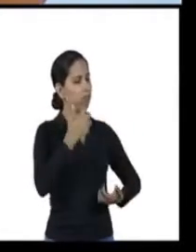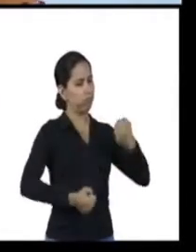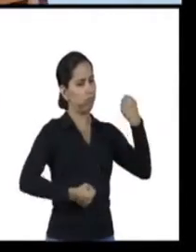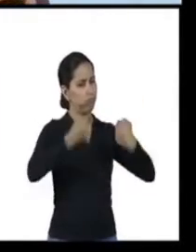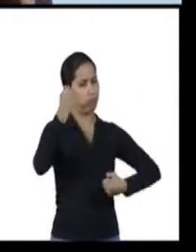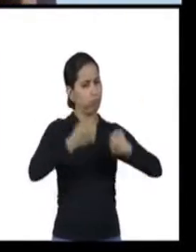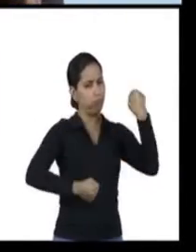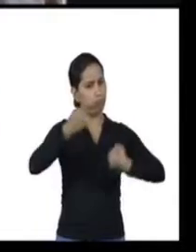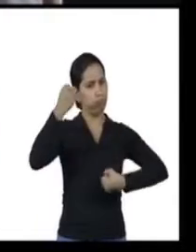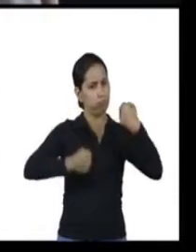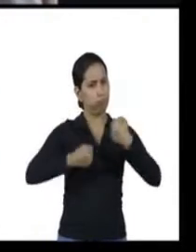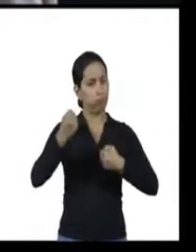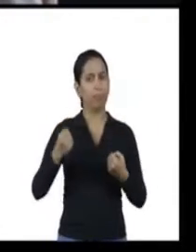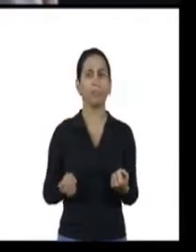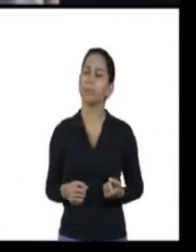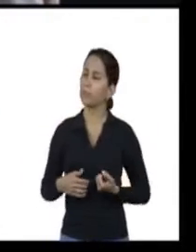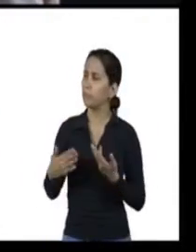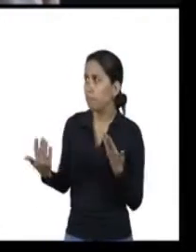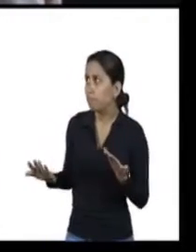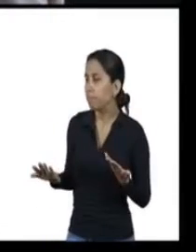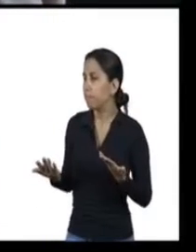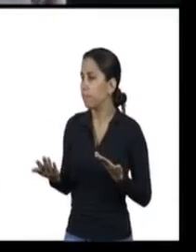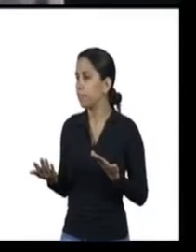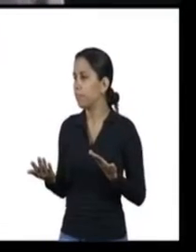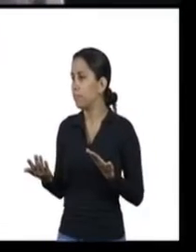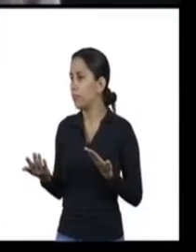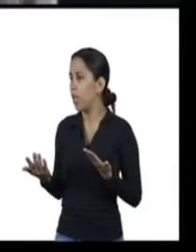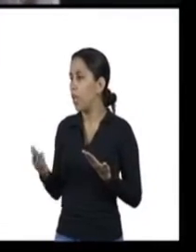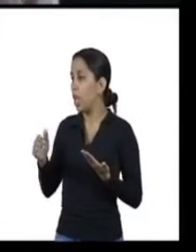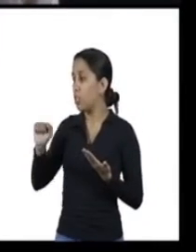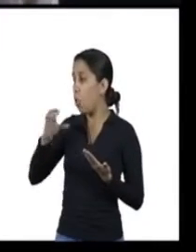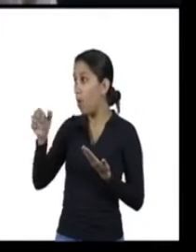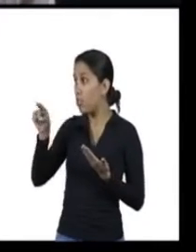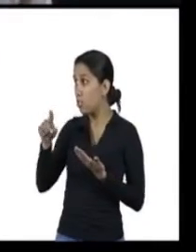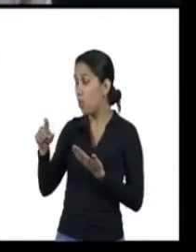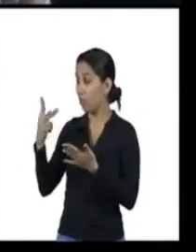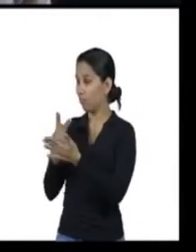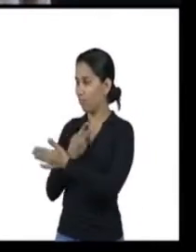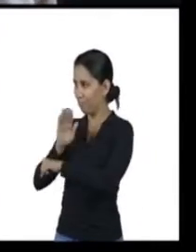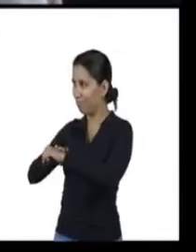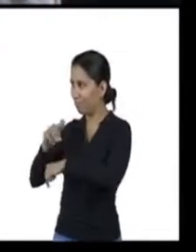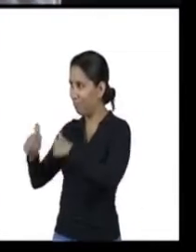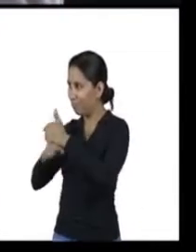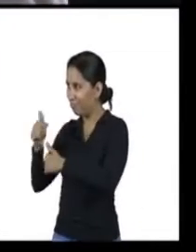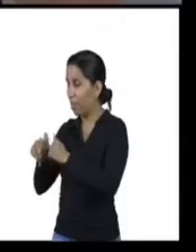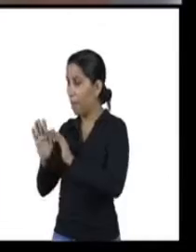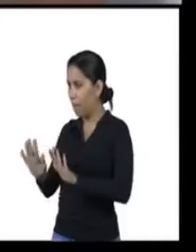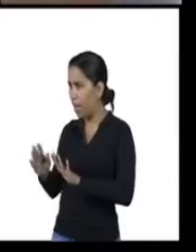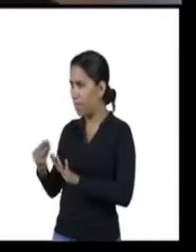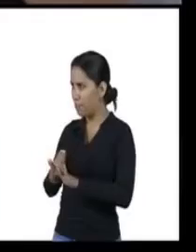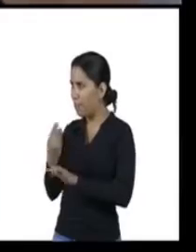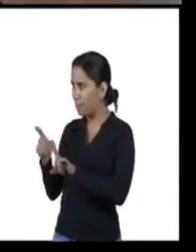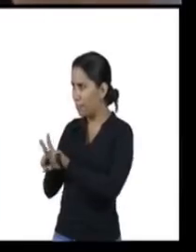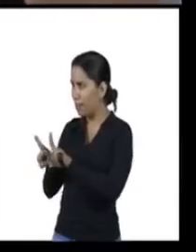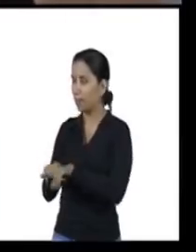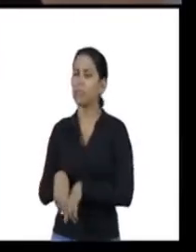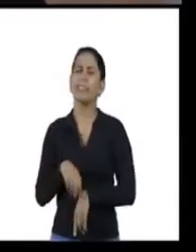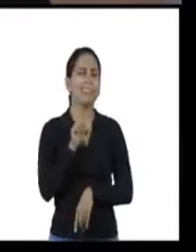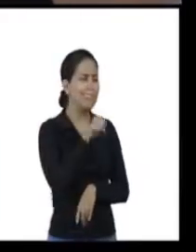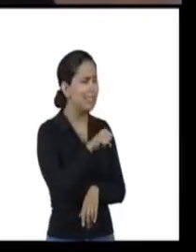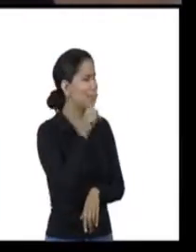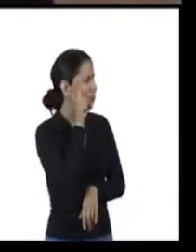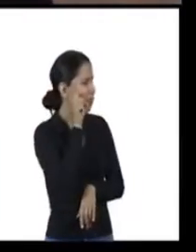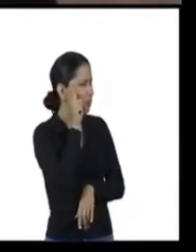uma forma segura e saudável. Agora, é importante perceber que são ações feitas no trabalho, mas também podem ser levadas para a vida. Para o seu dia a dia, isso aí